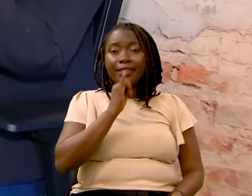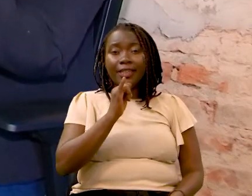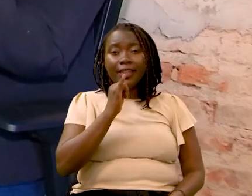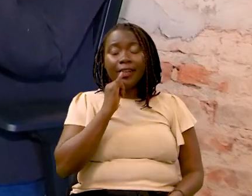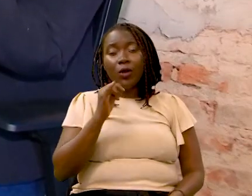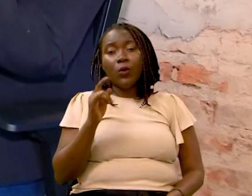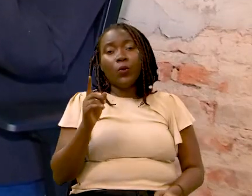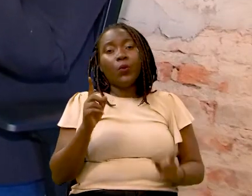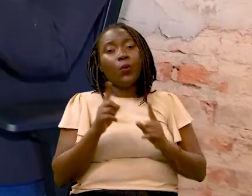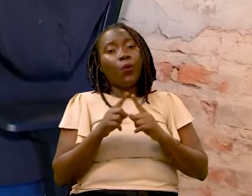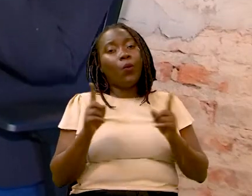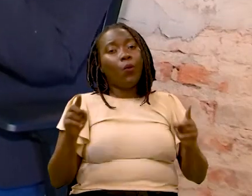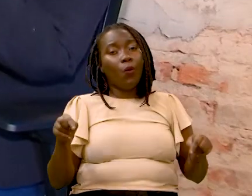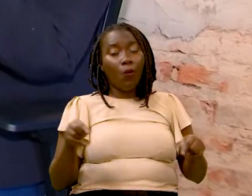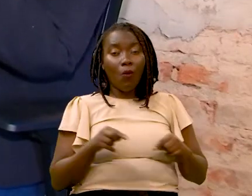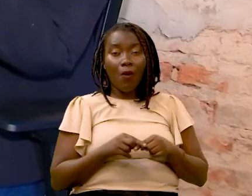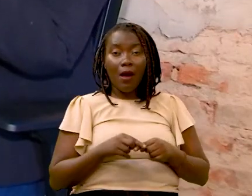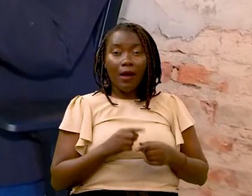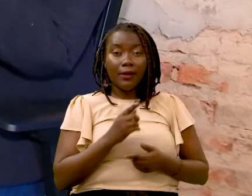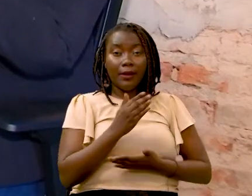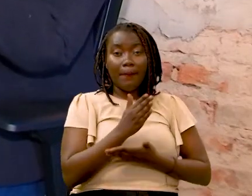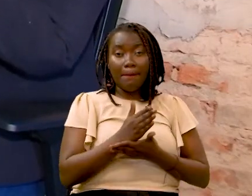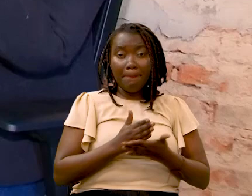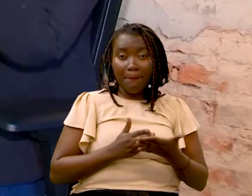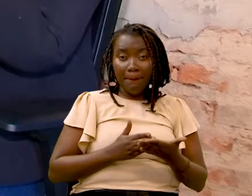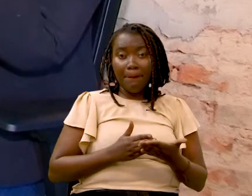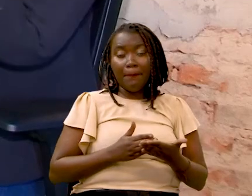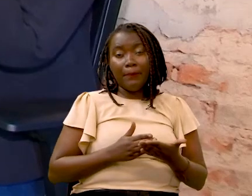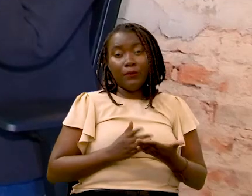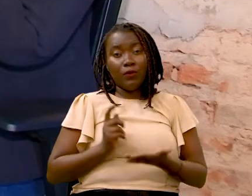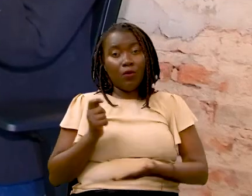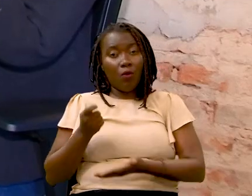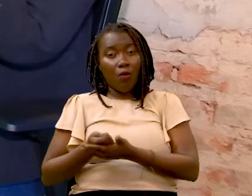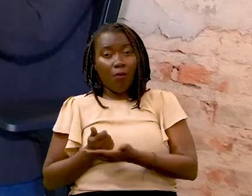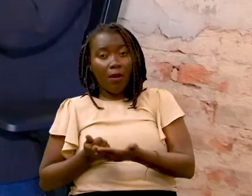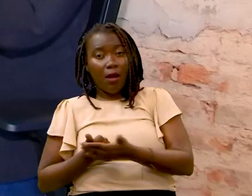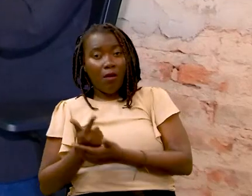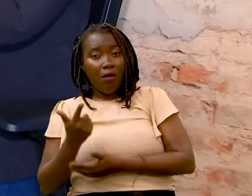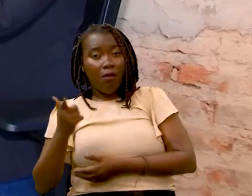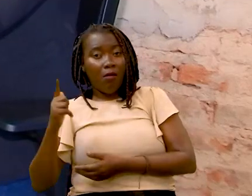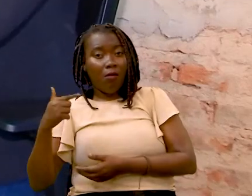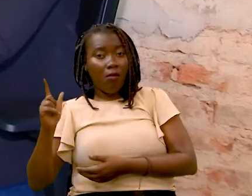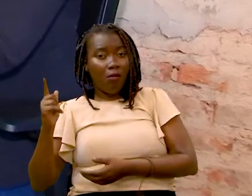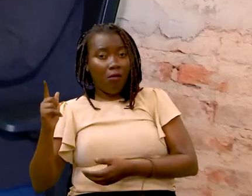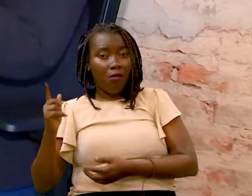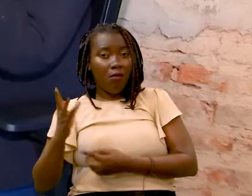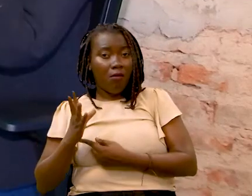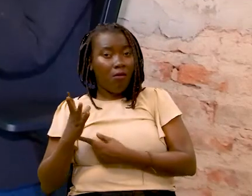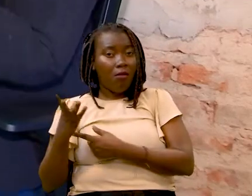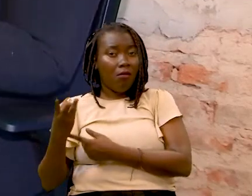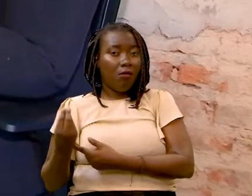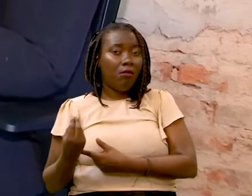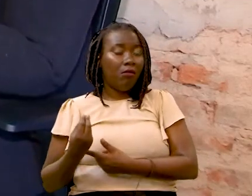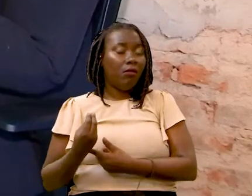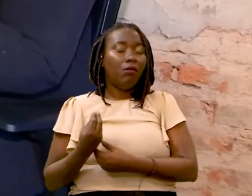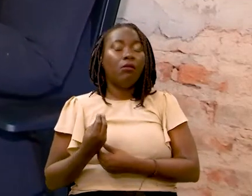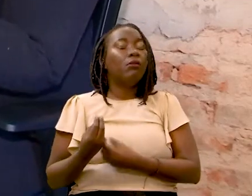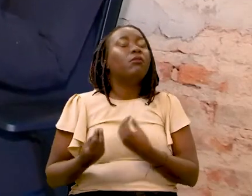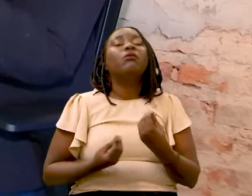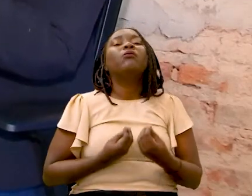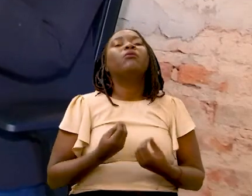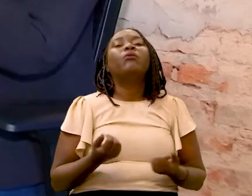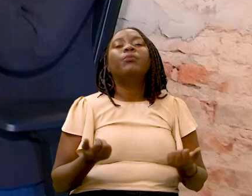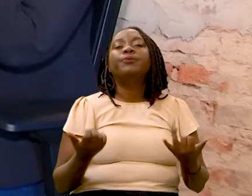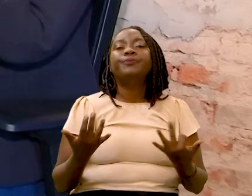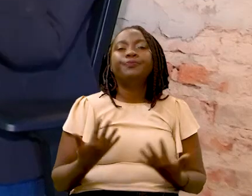você vender, por exemplo, um quadro e a parte daquele dinheiro serve para comprar uma outra obra? O que é isso, quando a gente